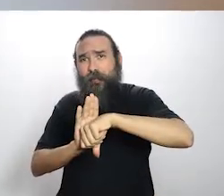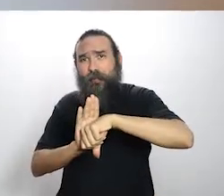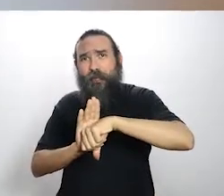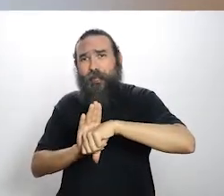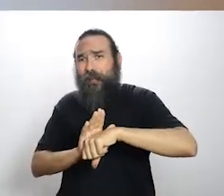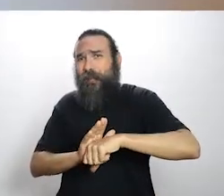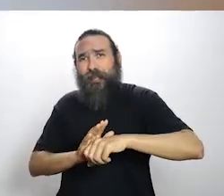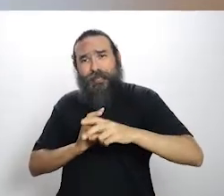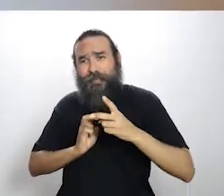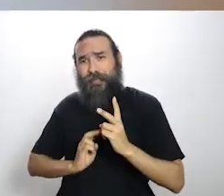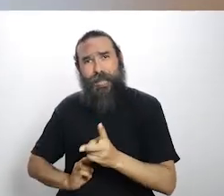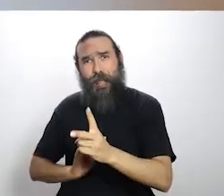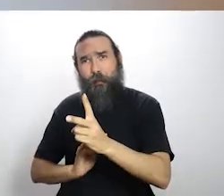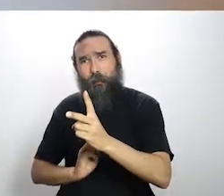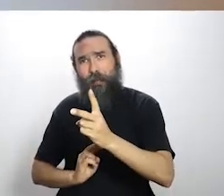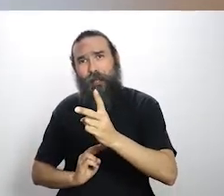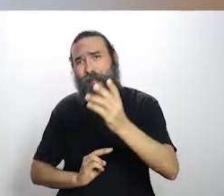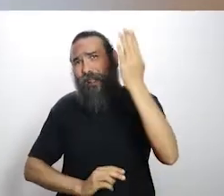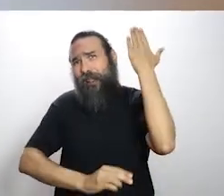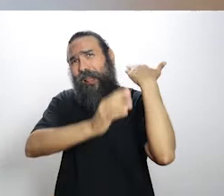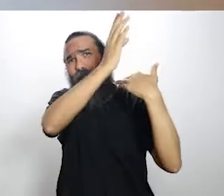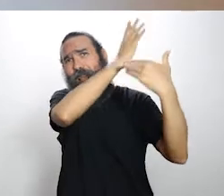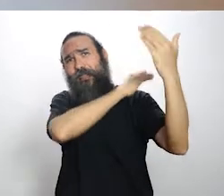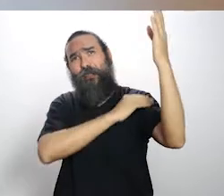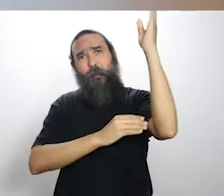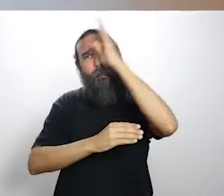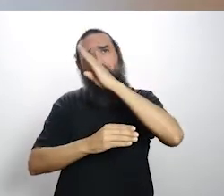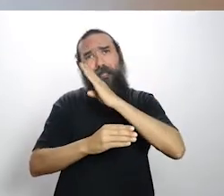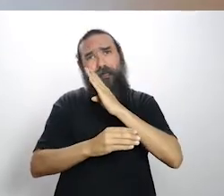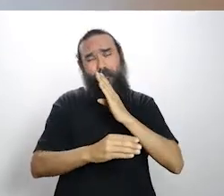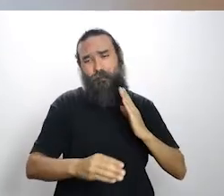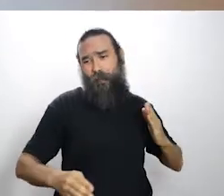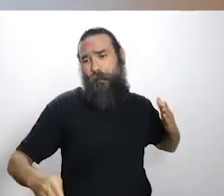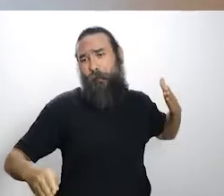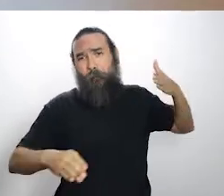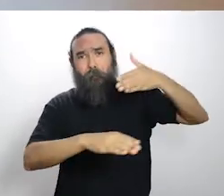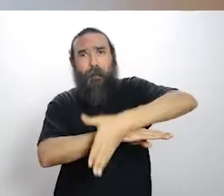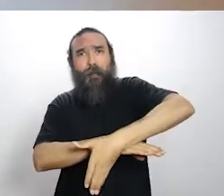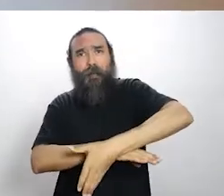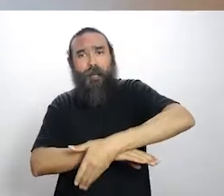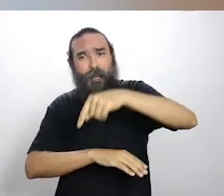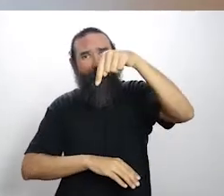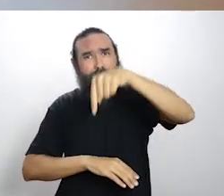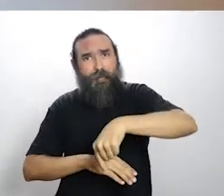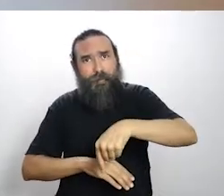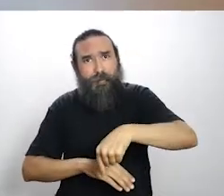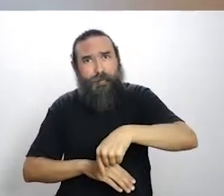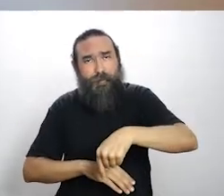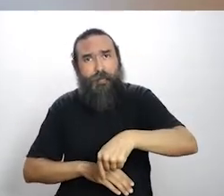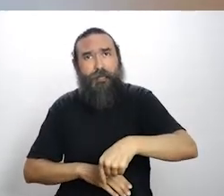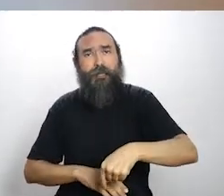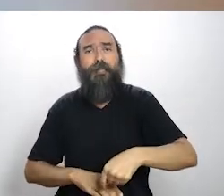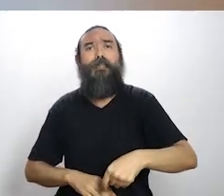aqui, em sua minoria, hoje permanecem, foram assassinados.